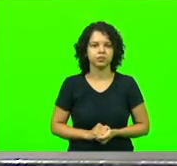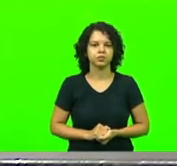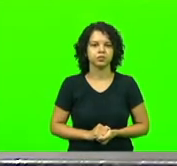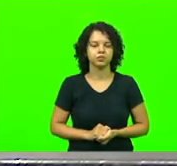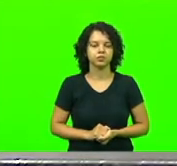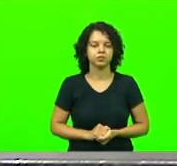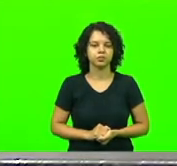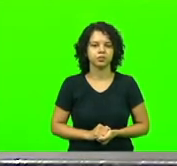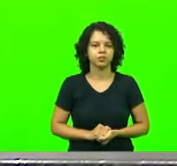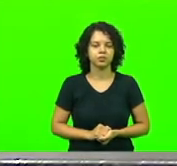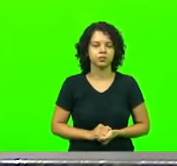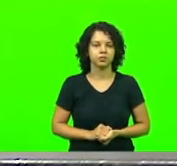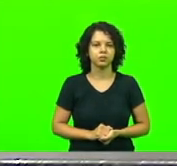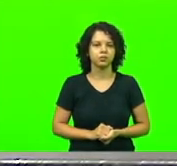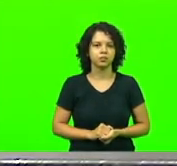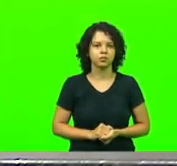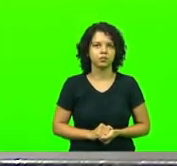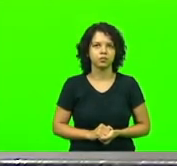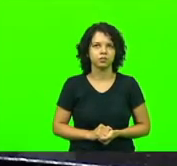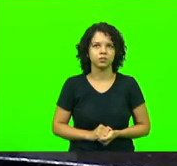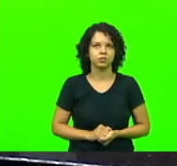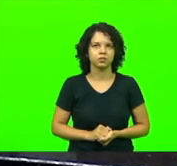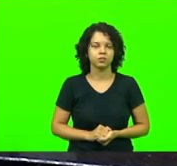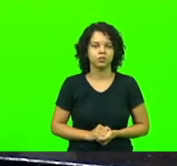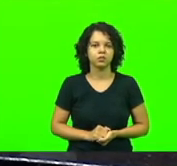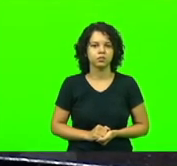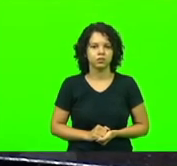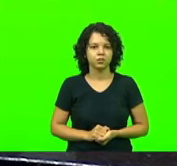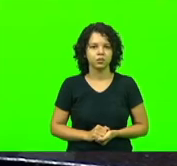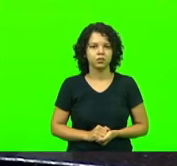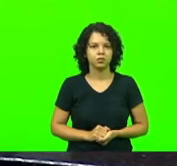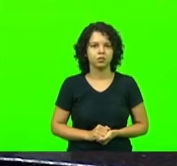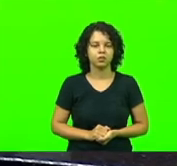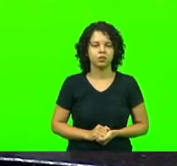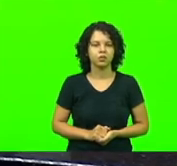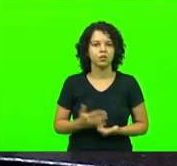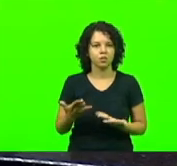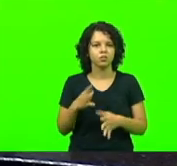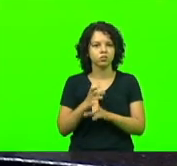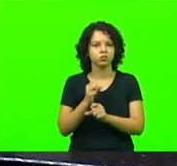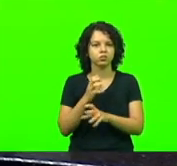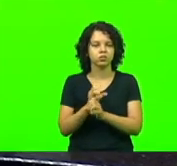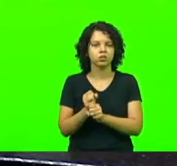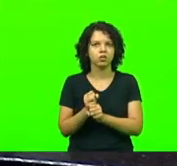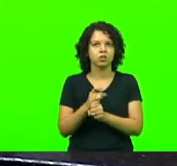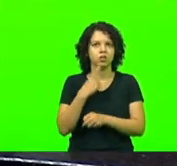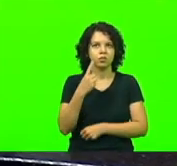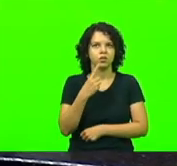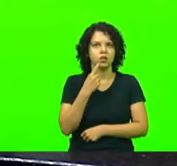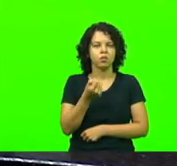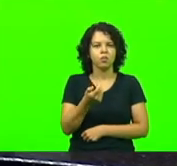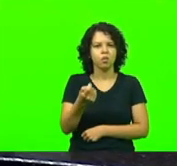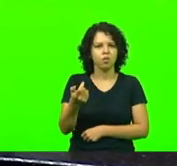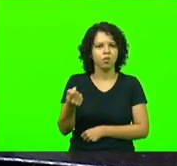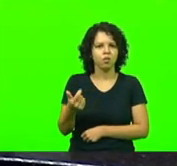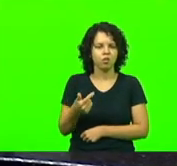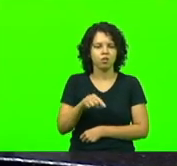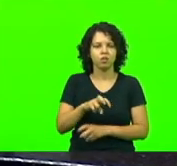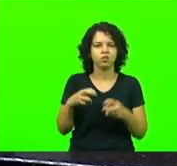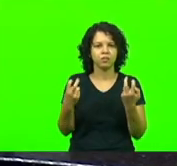Só uma. Senhor deputado. Questão de ordem. Eu só pedia para fazer verificação de coro aí, porque está muito baixo aqui a frequência no